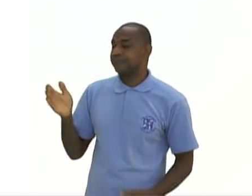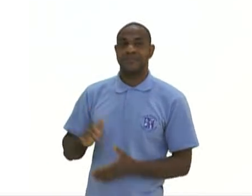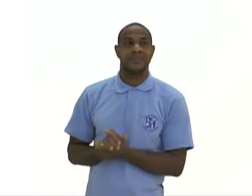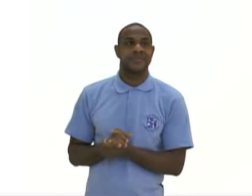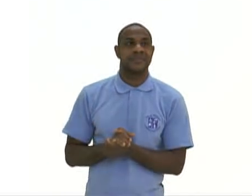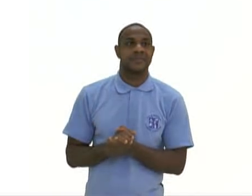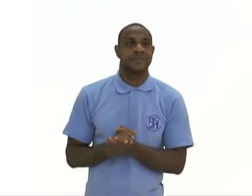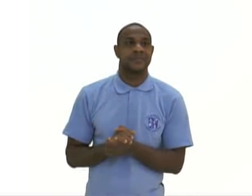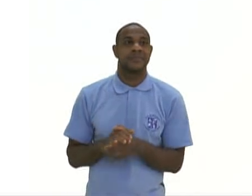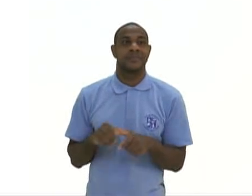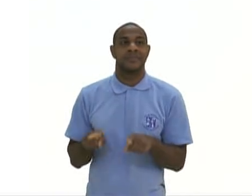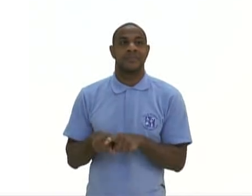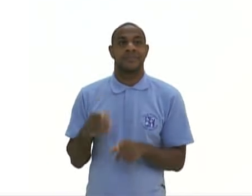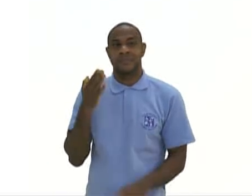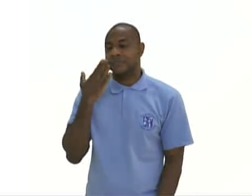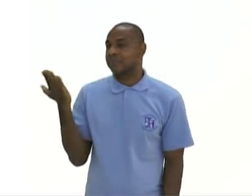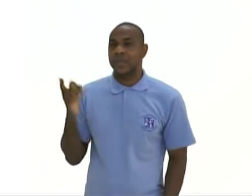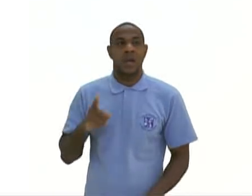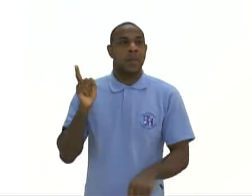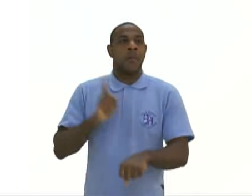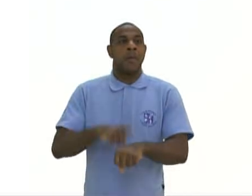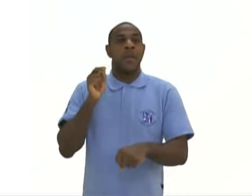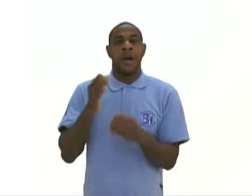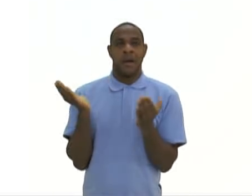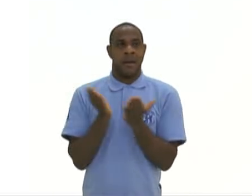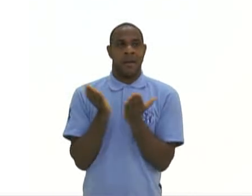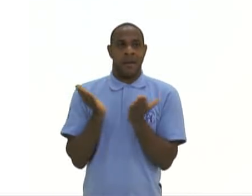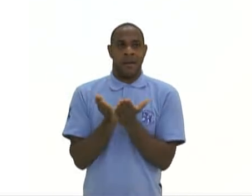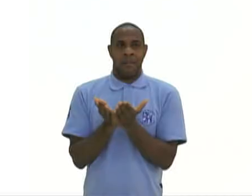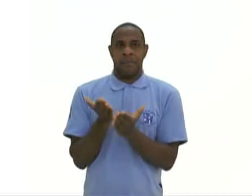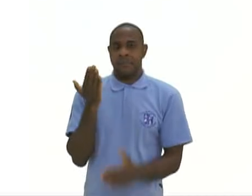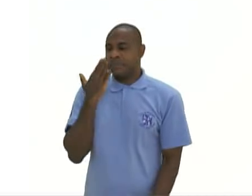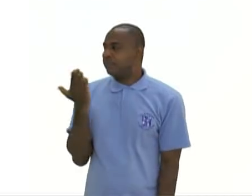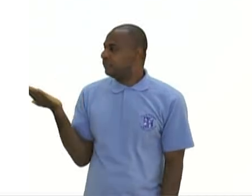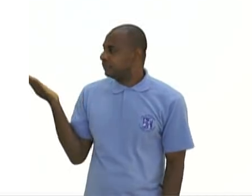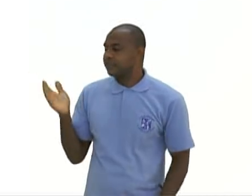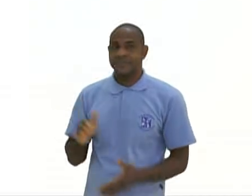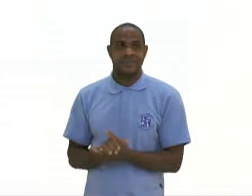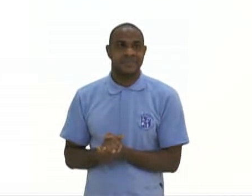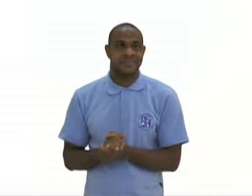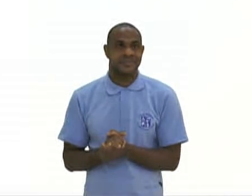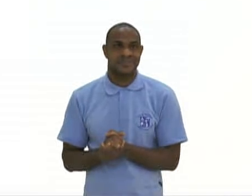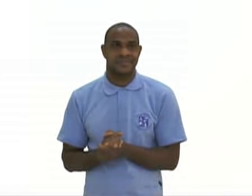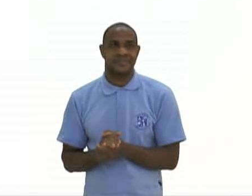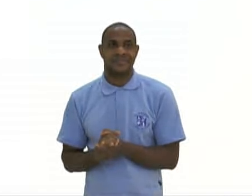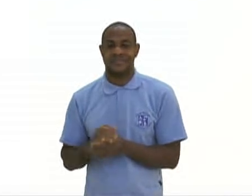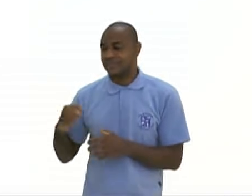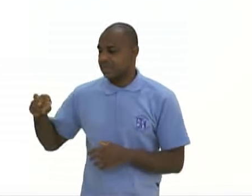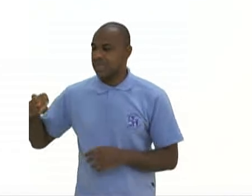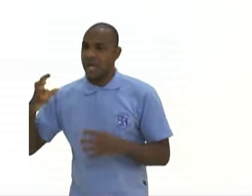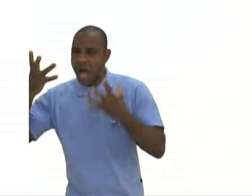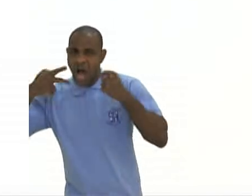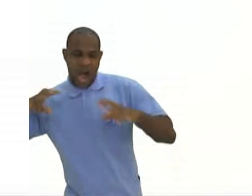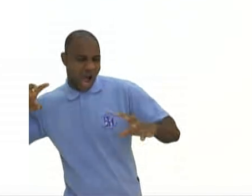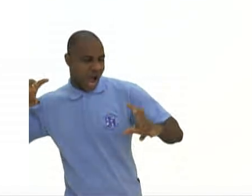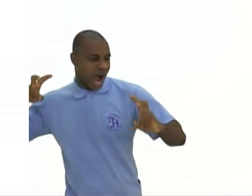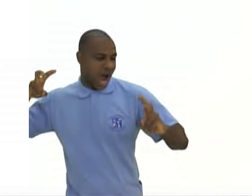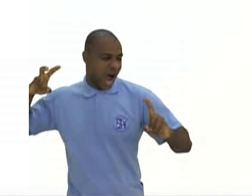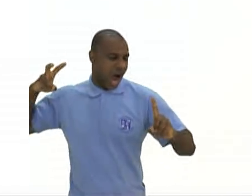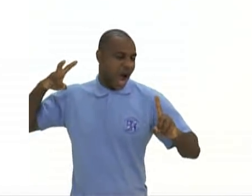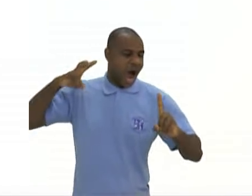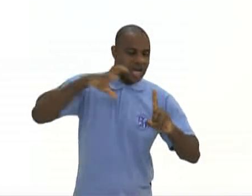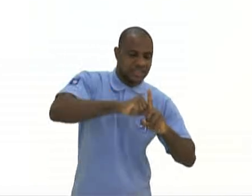Mas representando, né, um momento de um cristão que vai prestes a ser devorado, como diz o outro. E aí, tem uma situação que